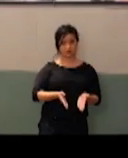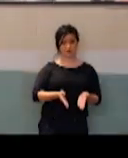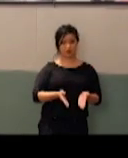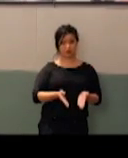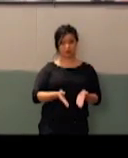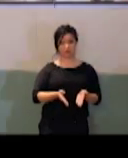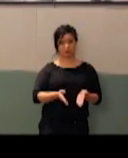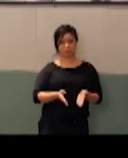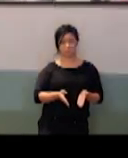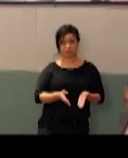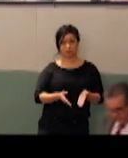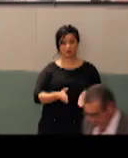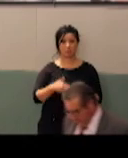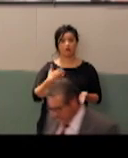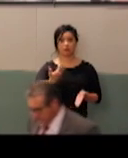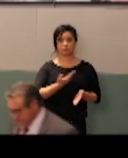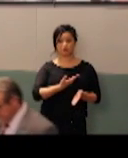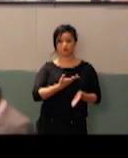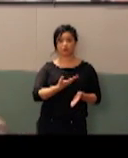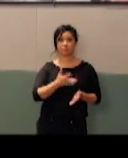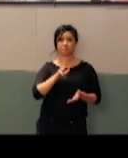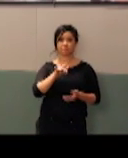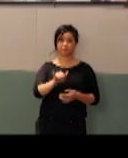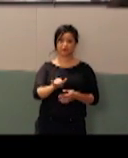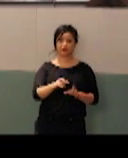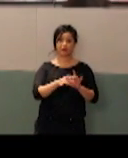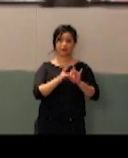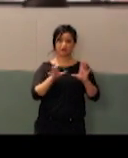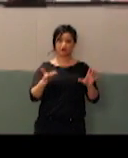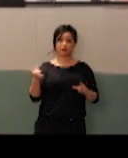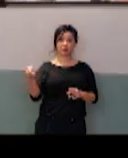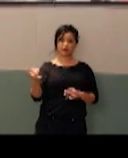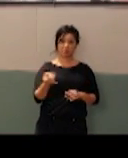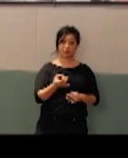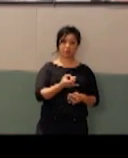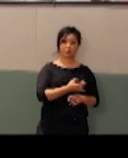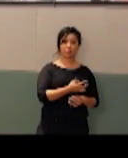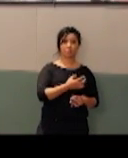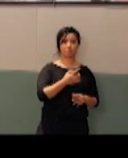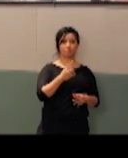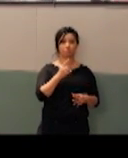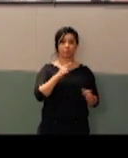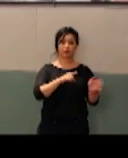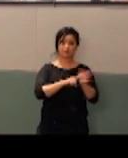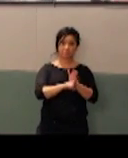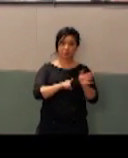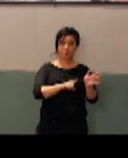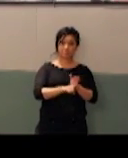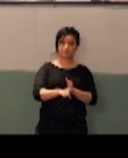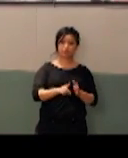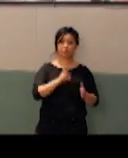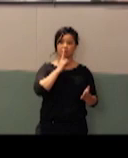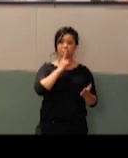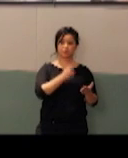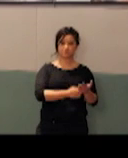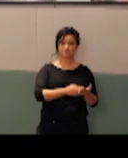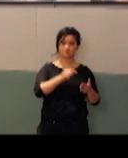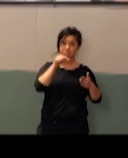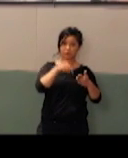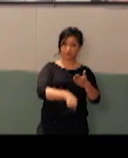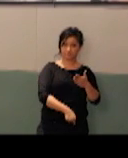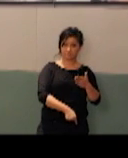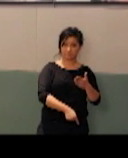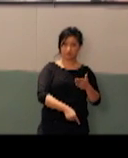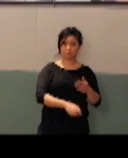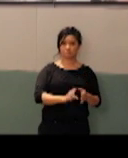Nós estamos, na verdade, dando a chance de vocês se aprofundarem nas perguntas. Ok. Posso